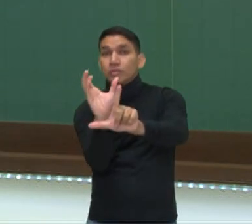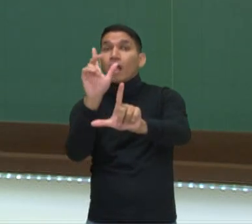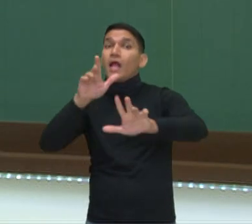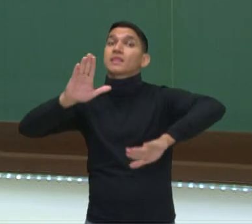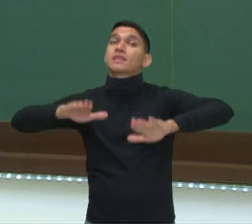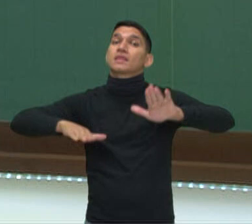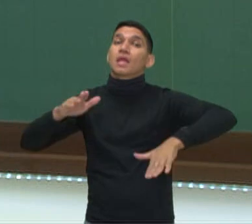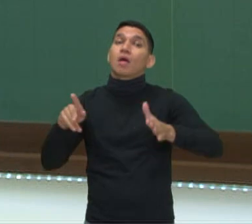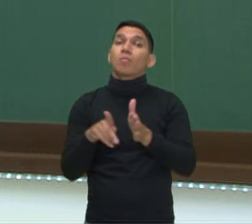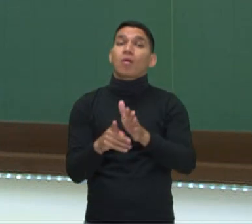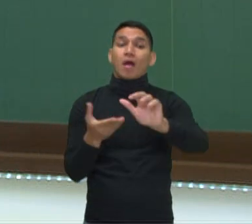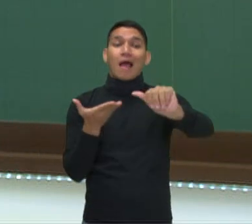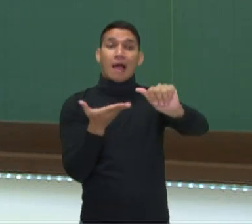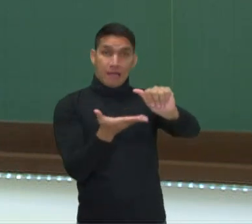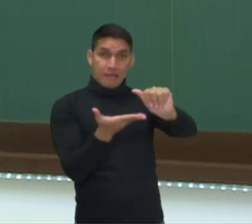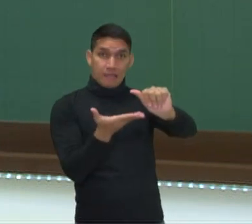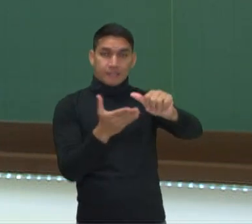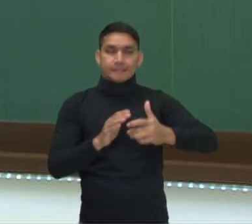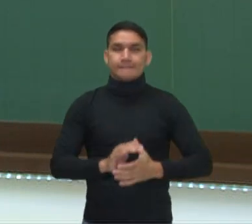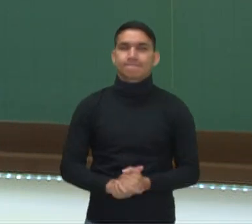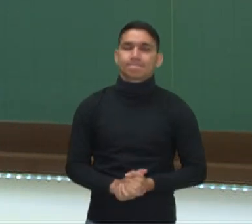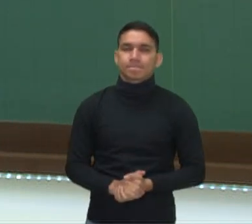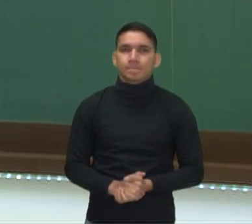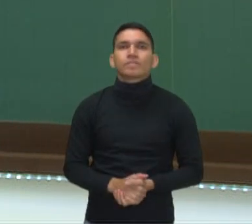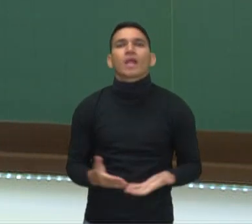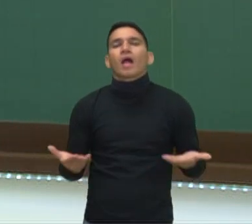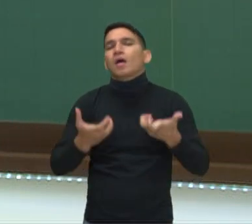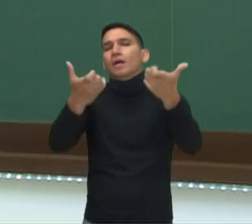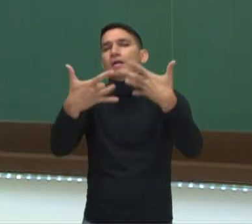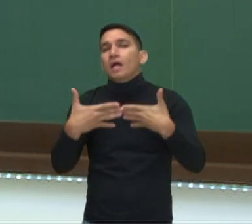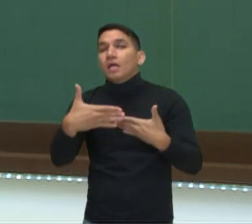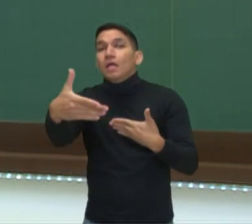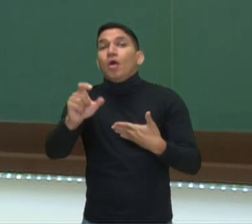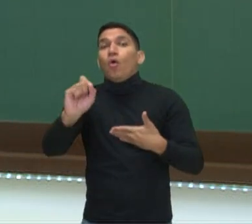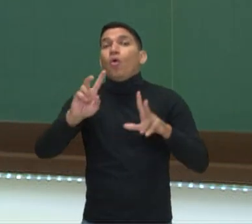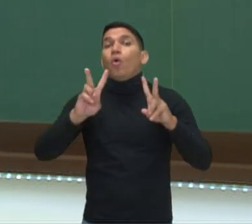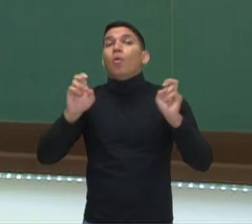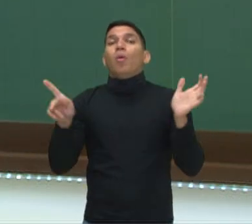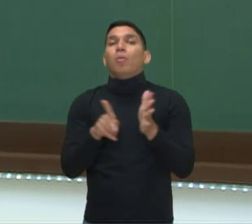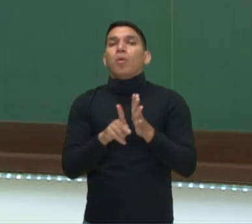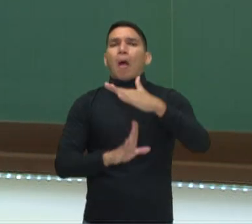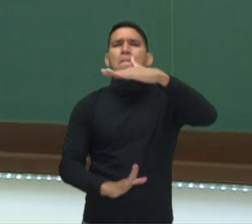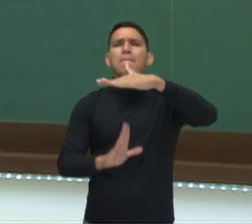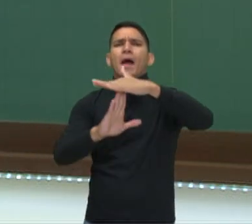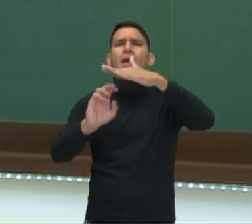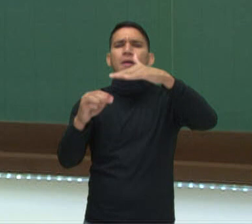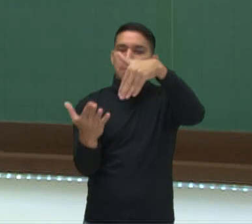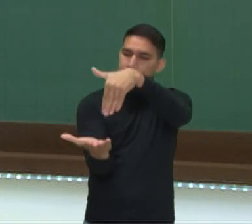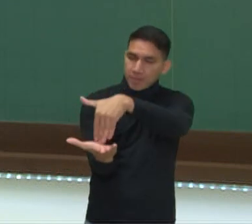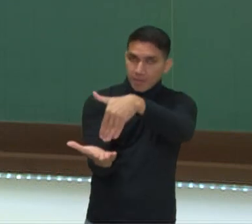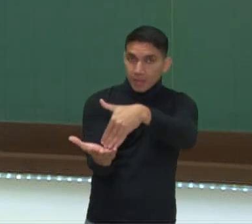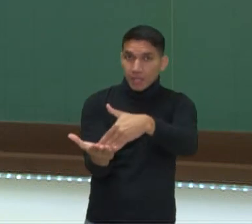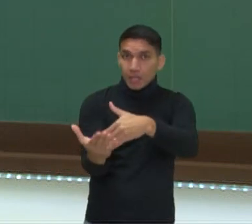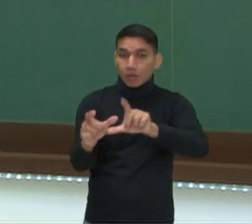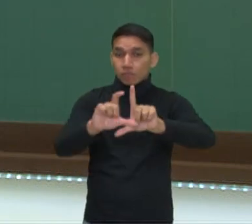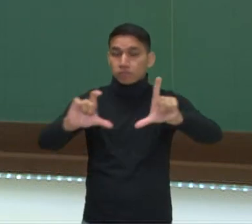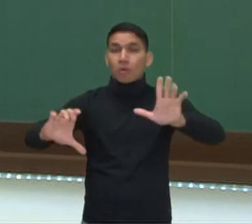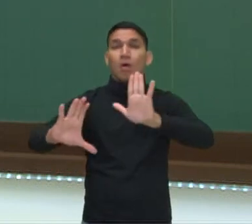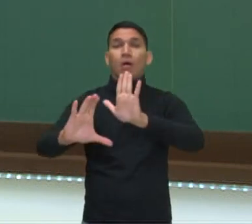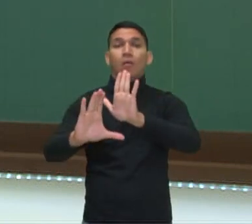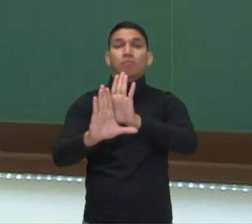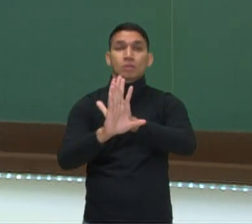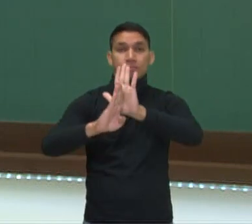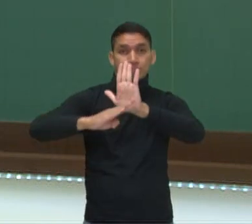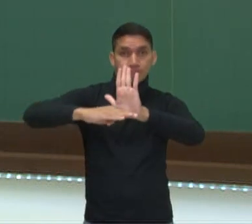valor de A. Agora vamos falar sobre o valor de máximo e de mínimo de uma função quadrática